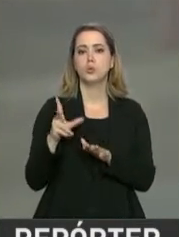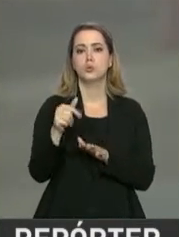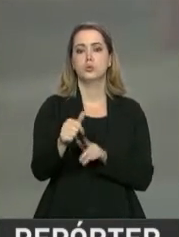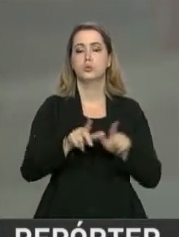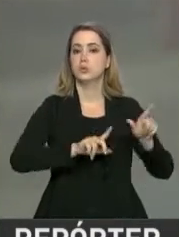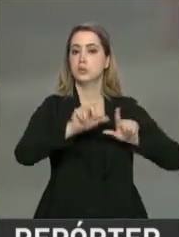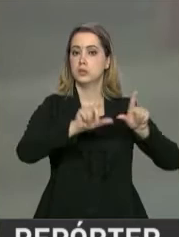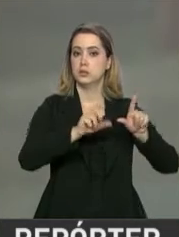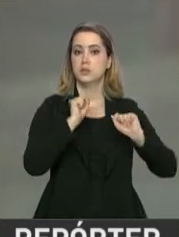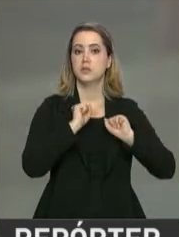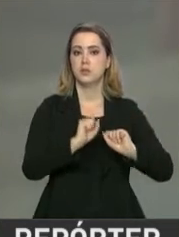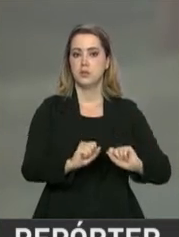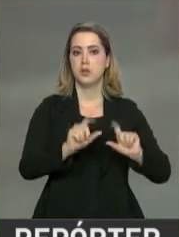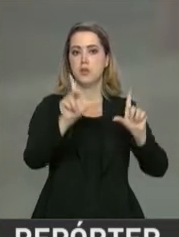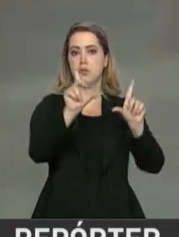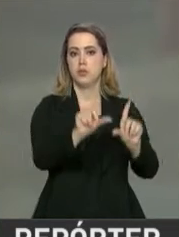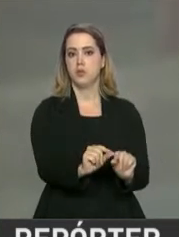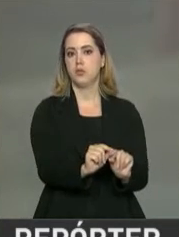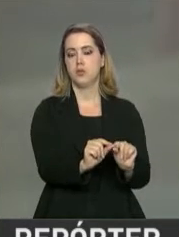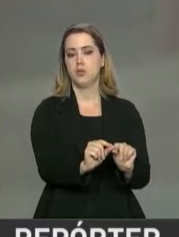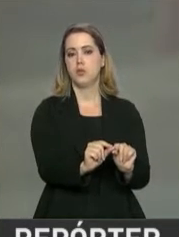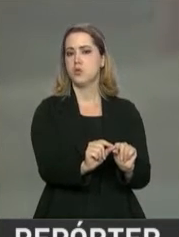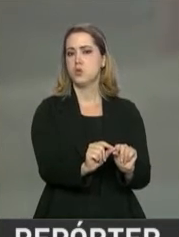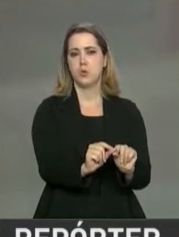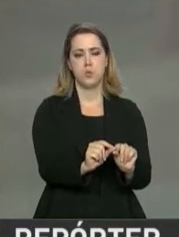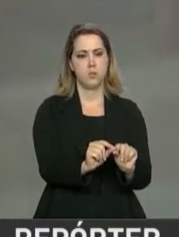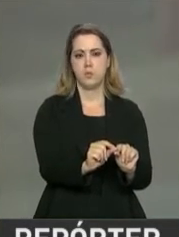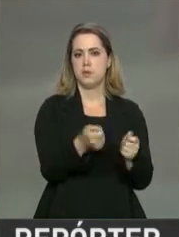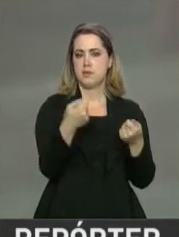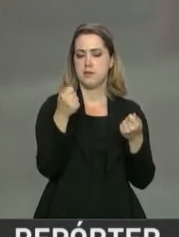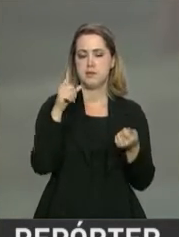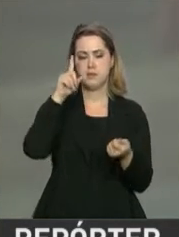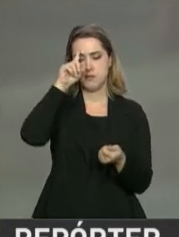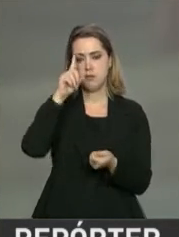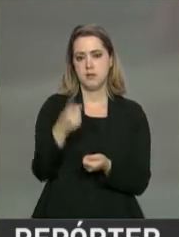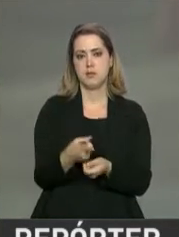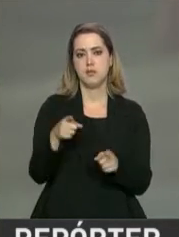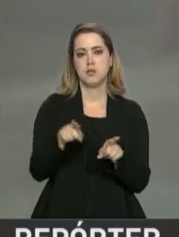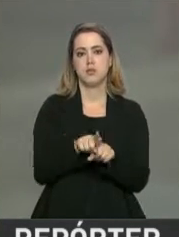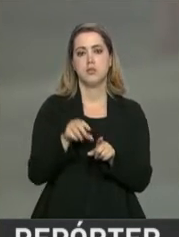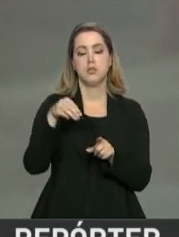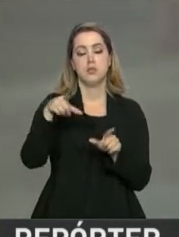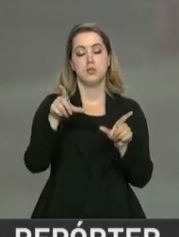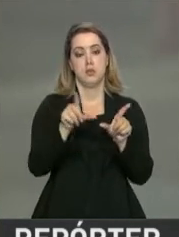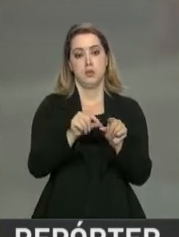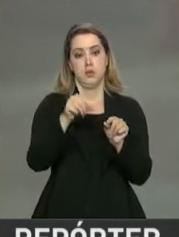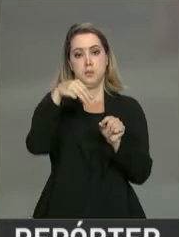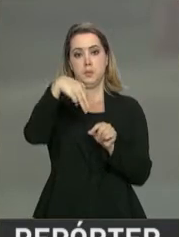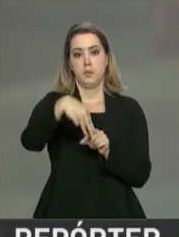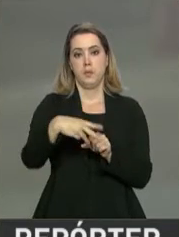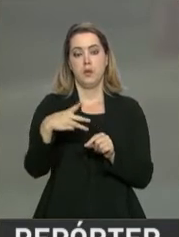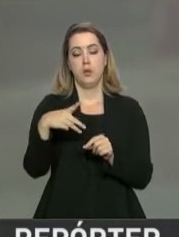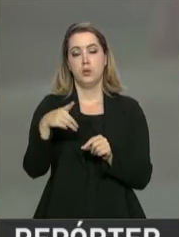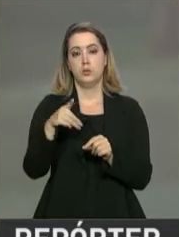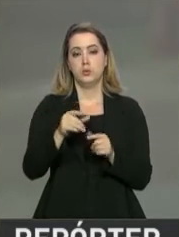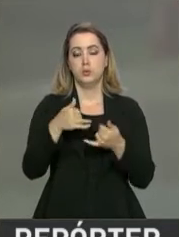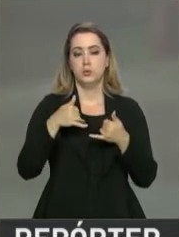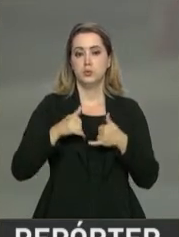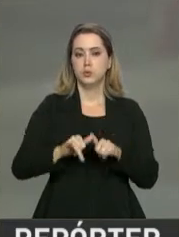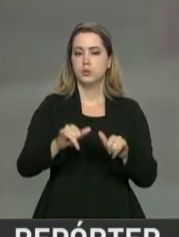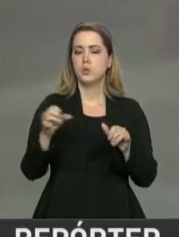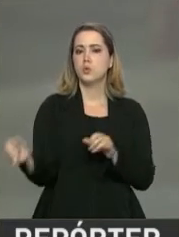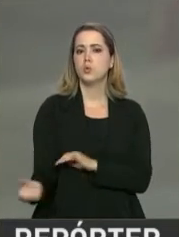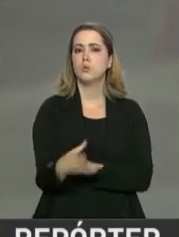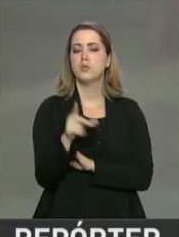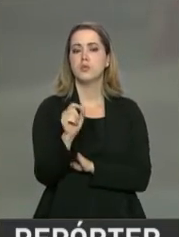o desligamento não precisa de autorização do Ministério da Ciência, Tecnologia, Inovação e Comunicações. A decisão foi